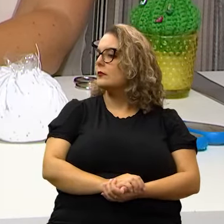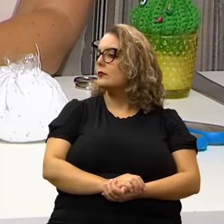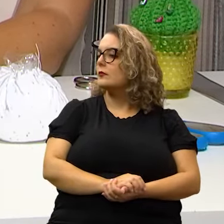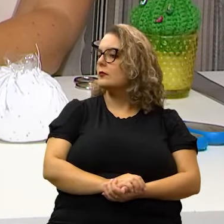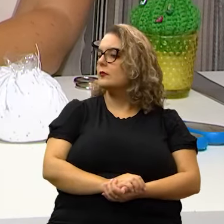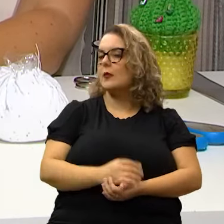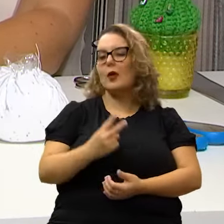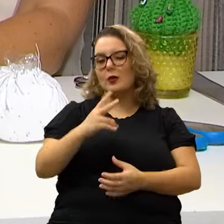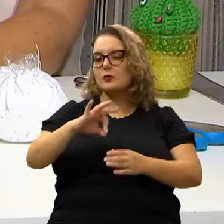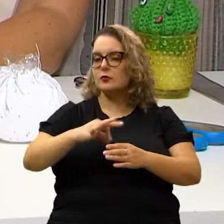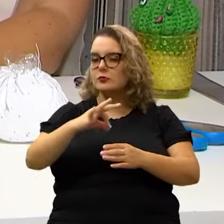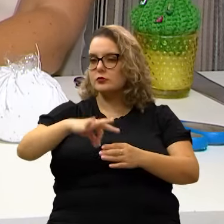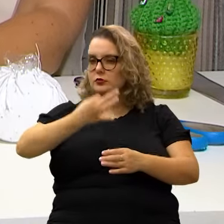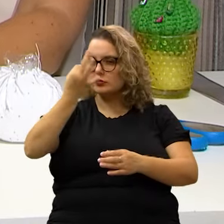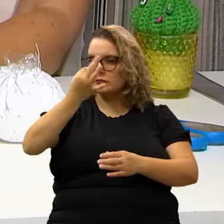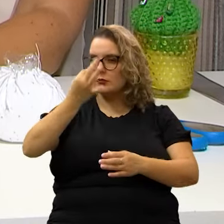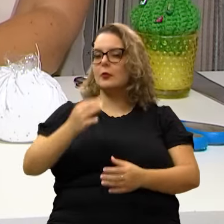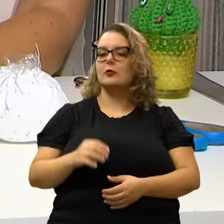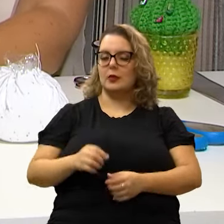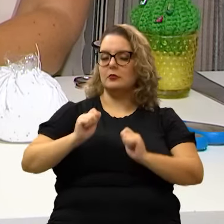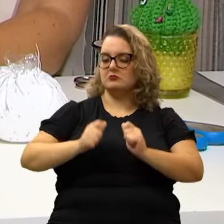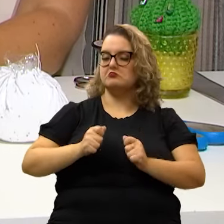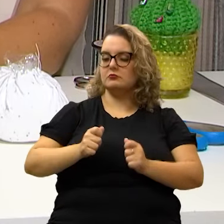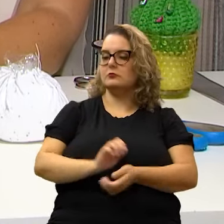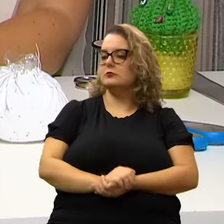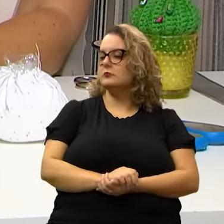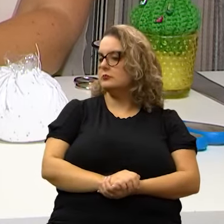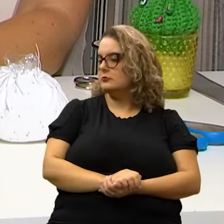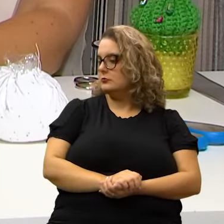Sempre faço uns dois nozinhos para garantir.